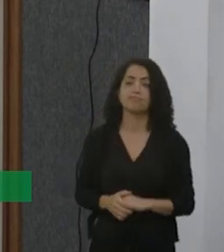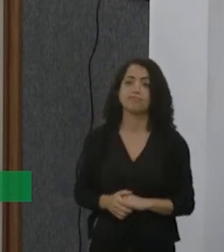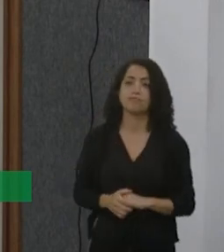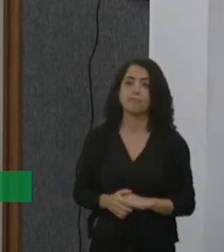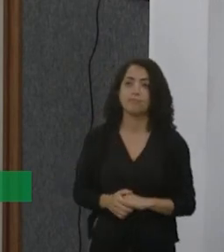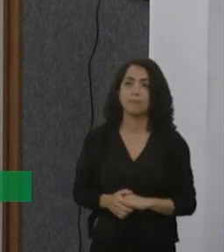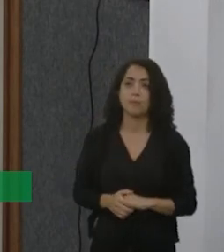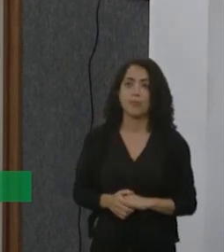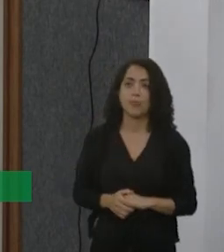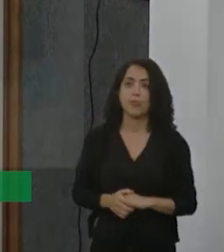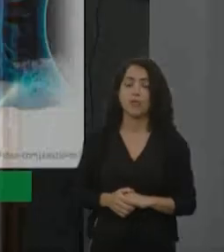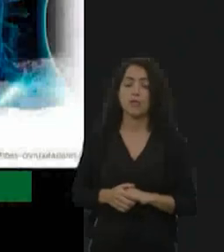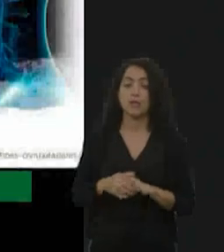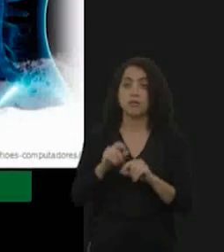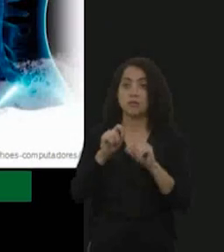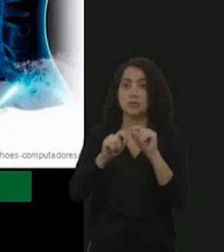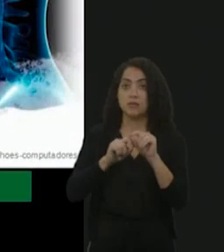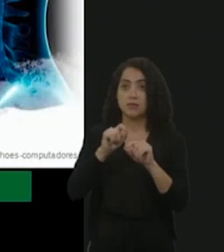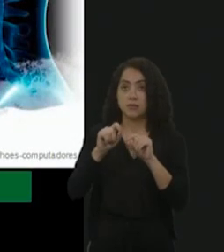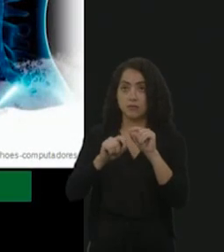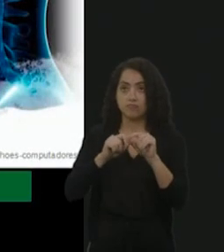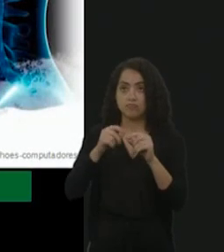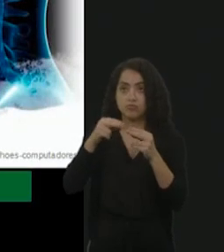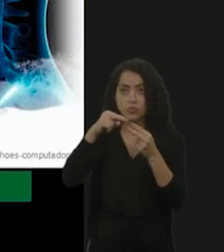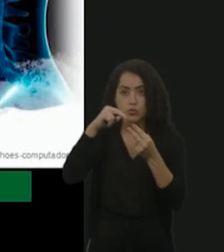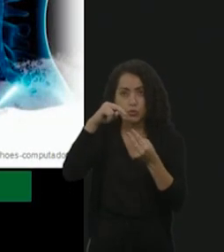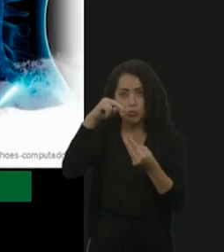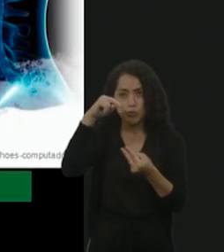os neurotransmissores, eles são